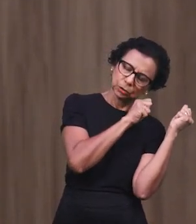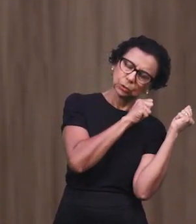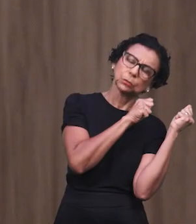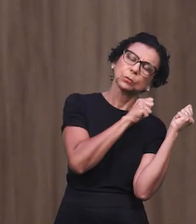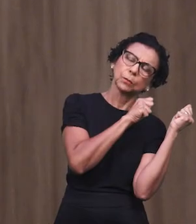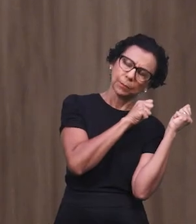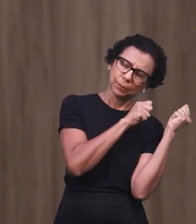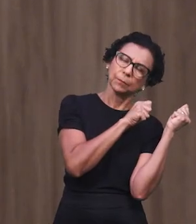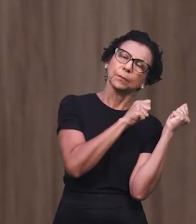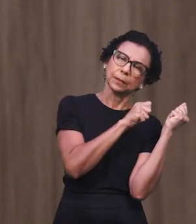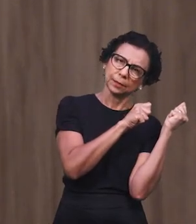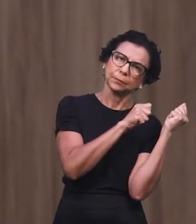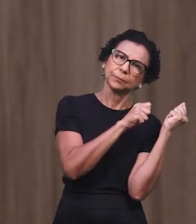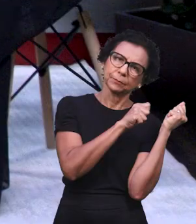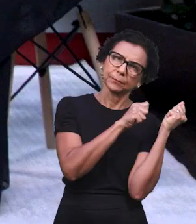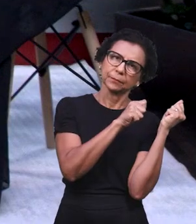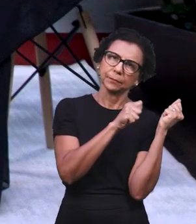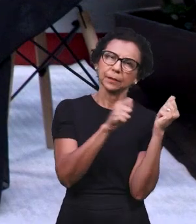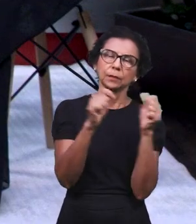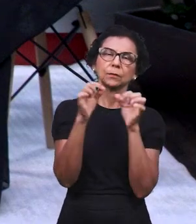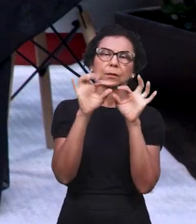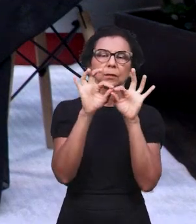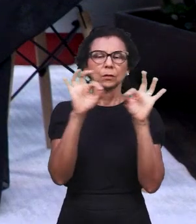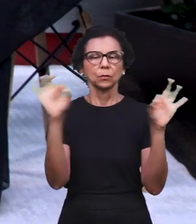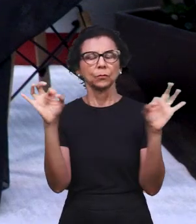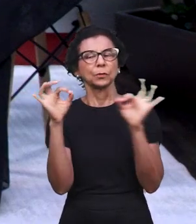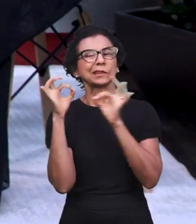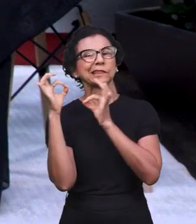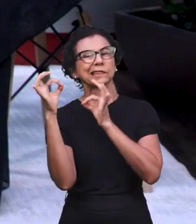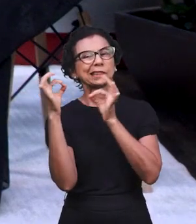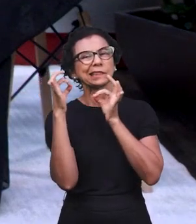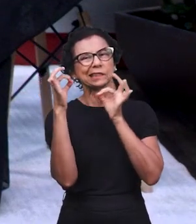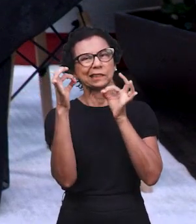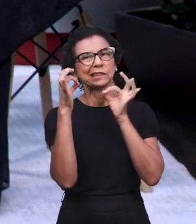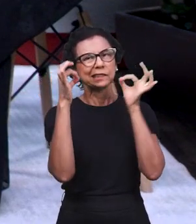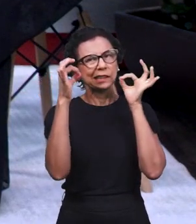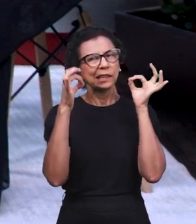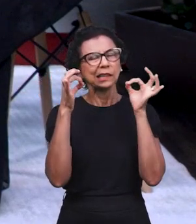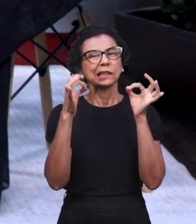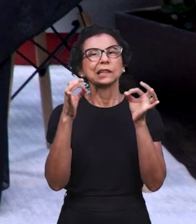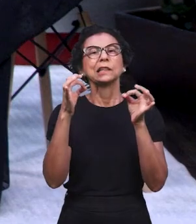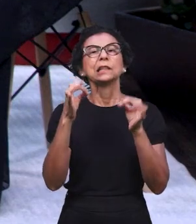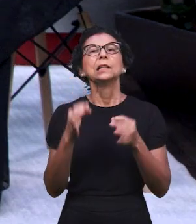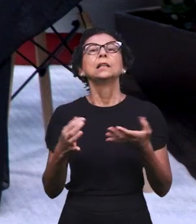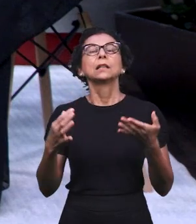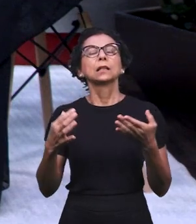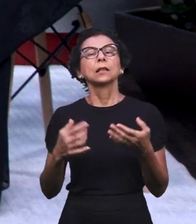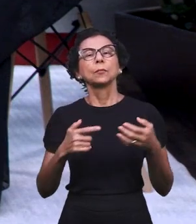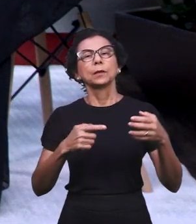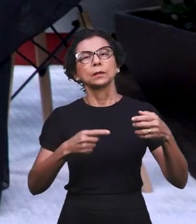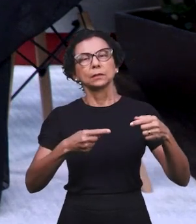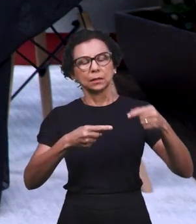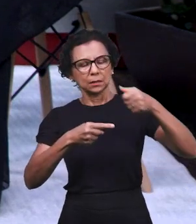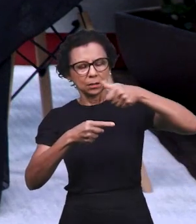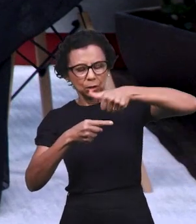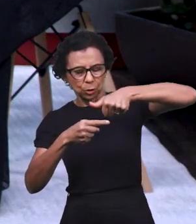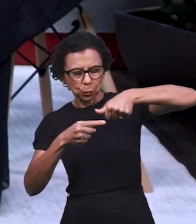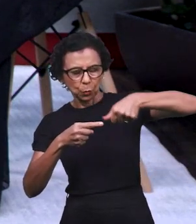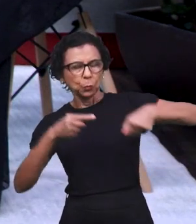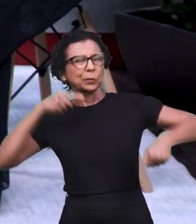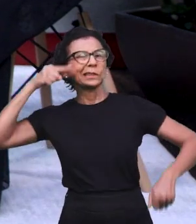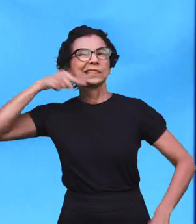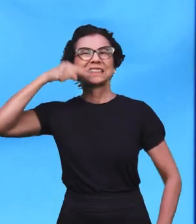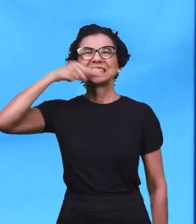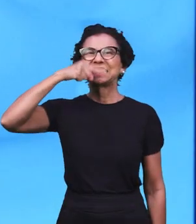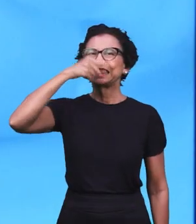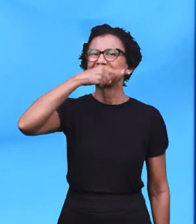dental, indispensável. Faz uma higienização bucal mais caprichada antes de dormir, né? Isso. Maravilha. Agora eu